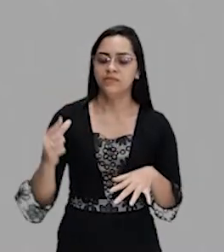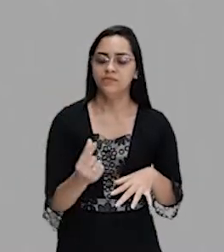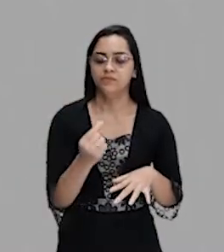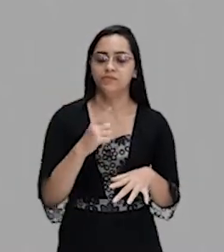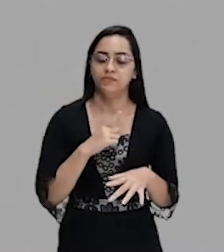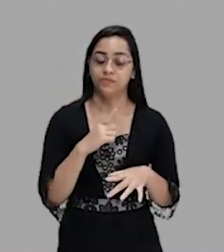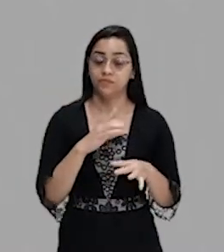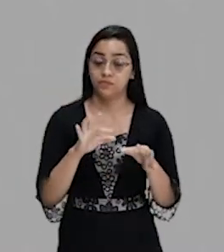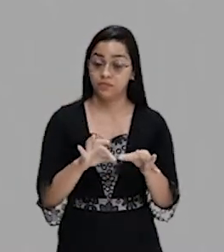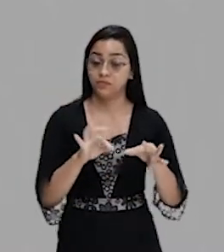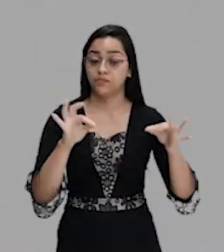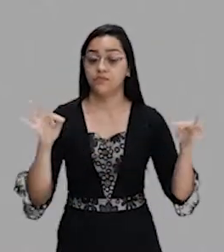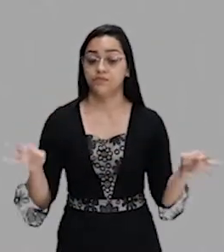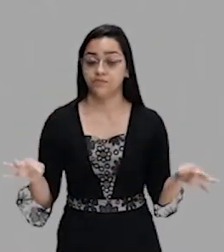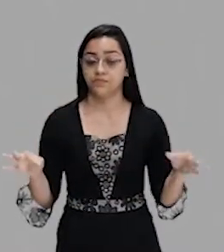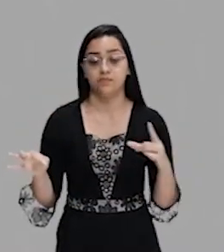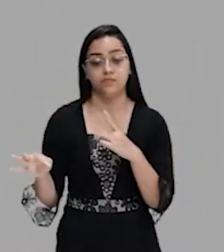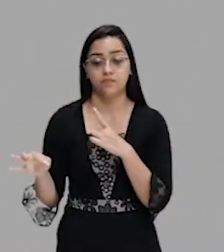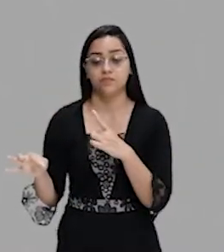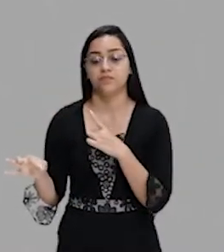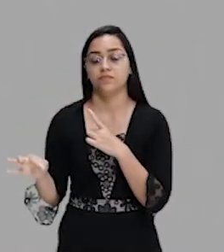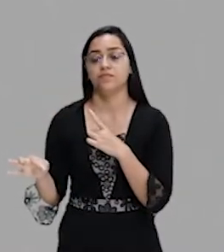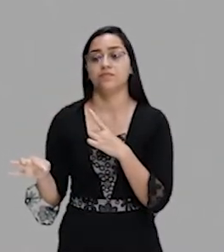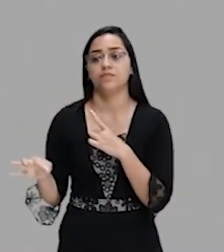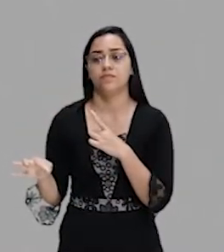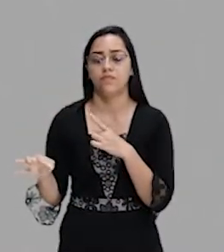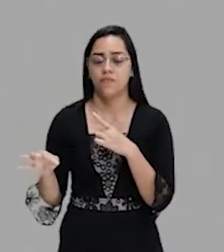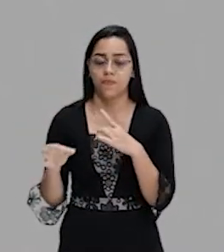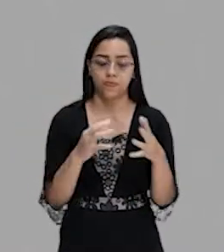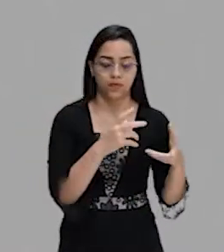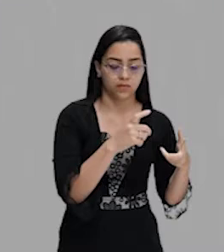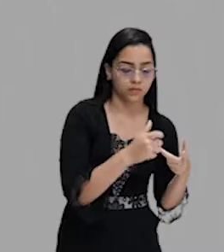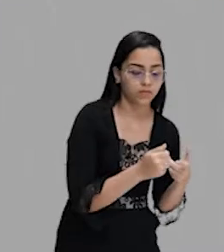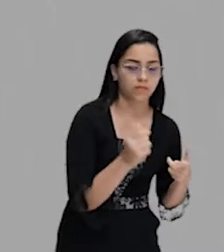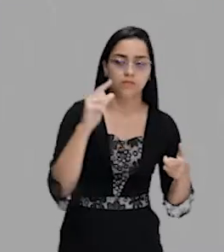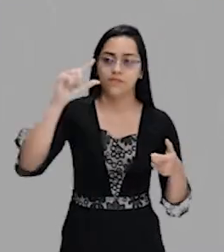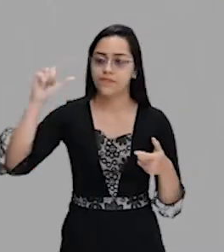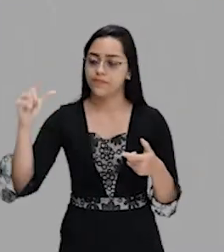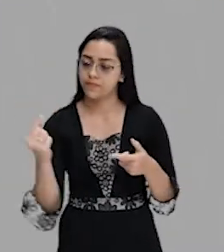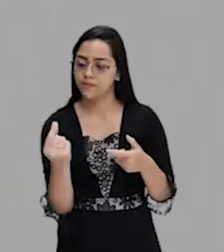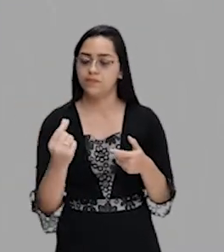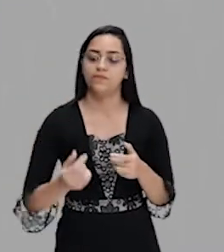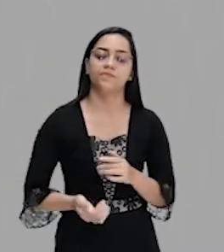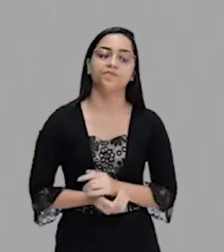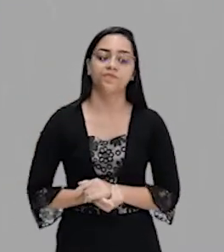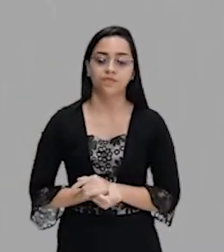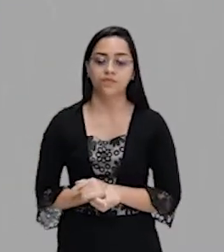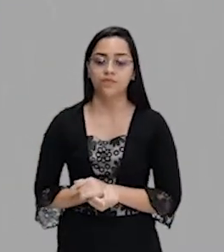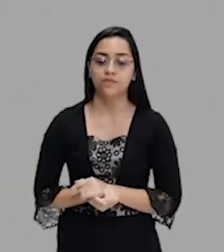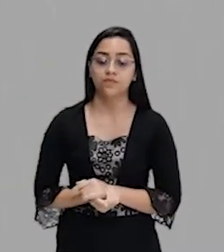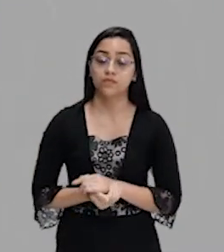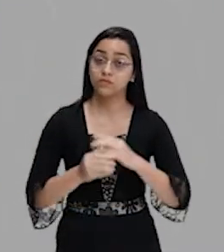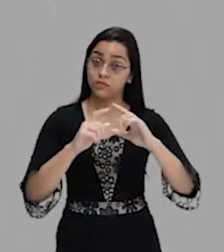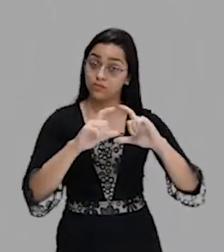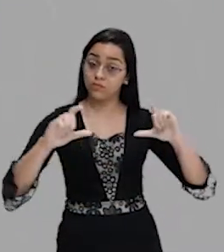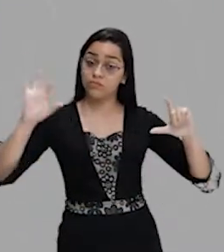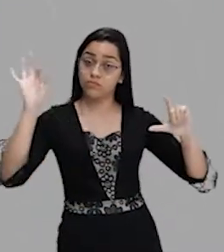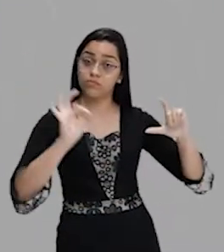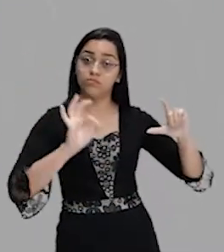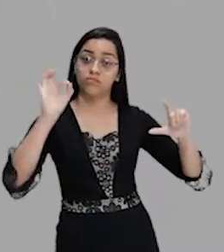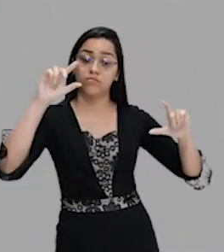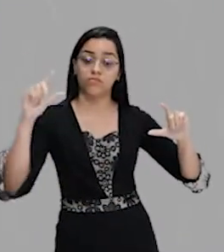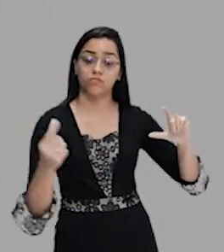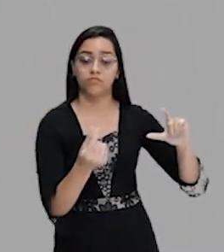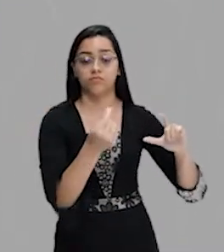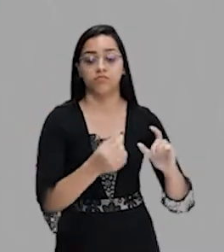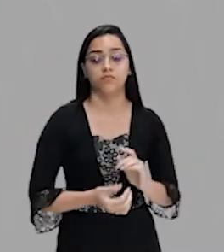essas distâncias que tem aí entre a Terra e a Lua, tá ok? Bom, então